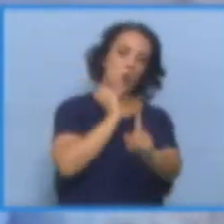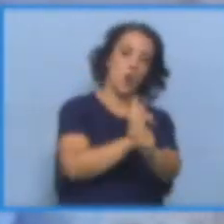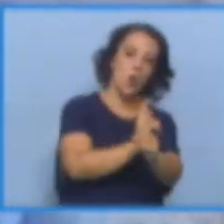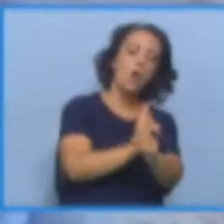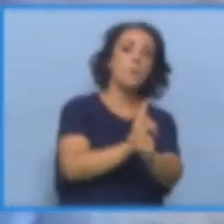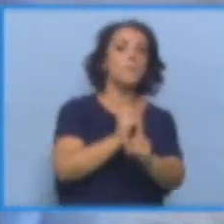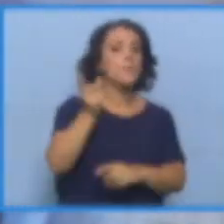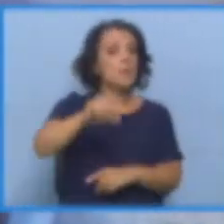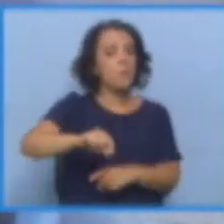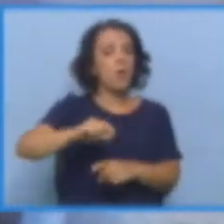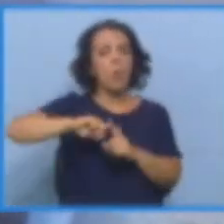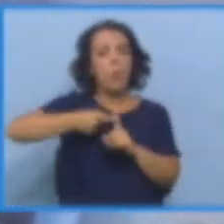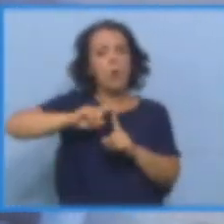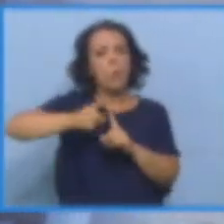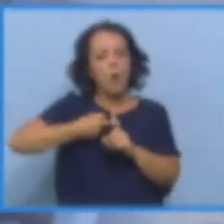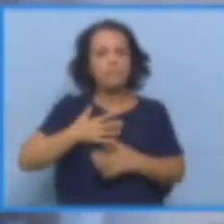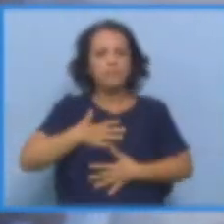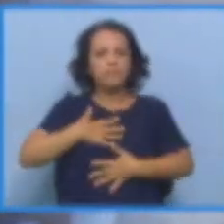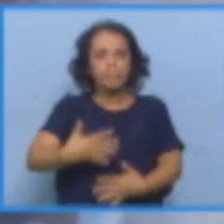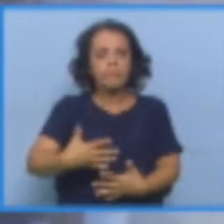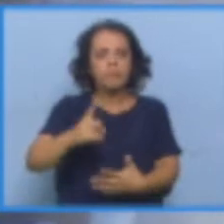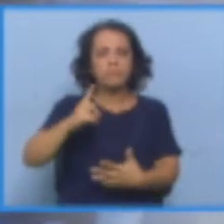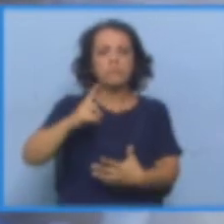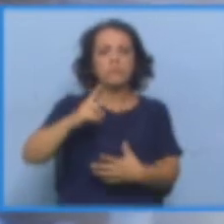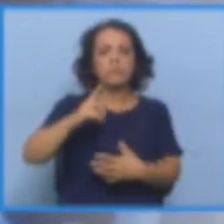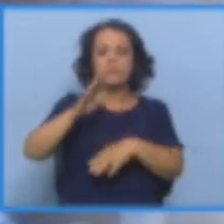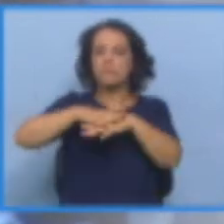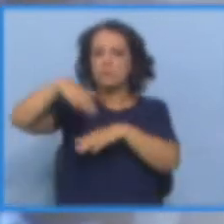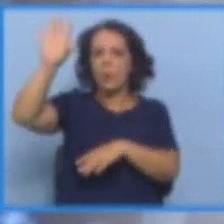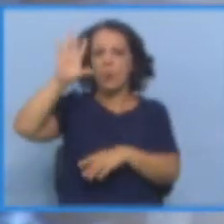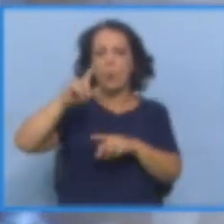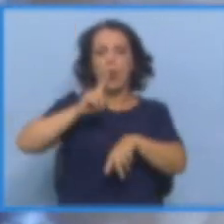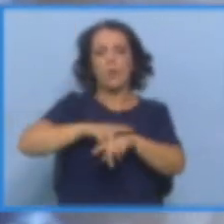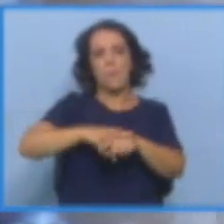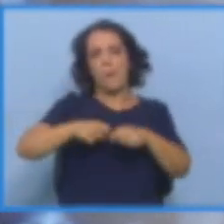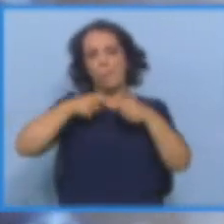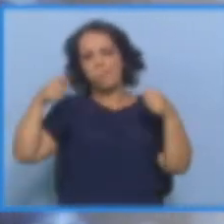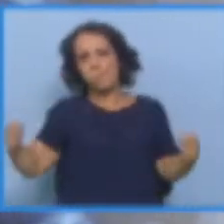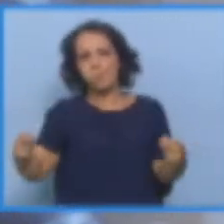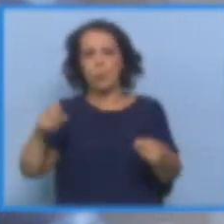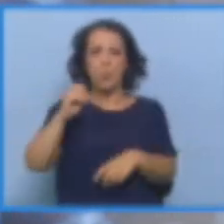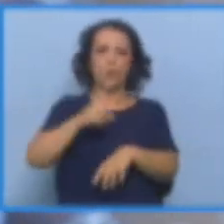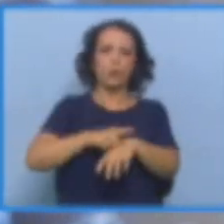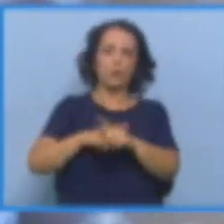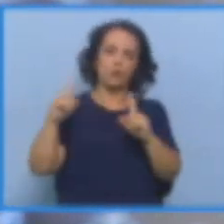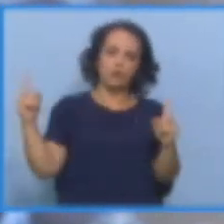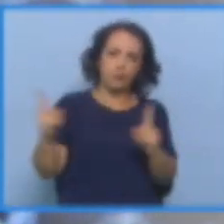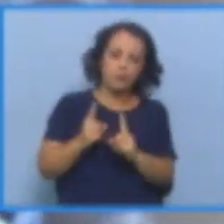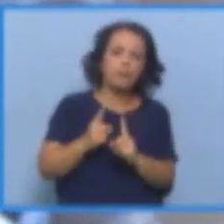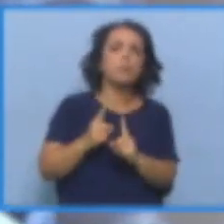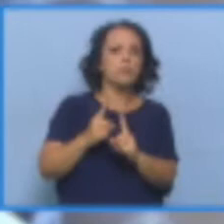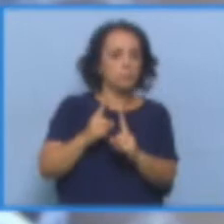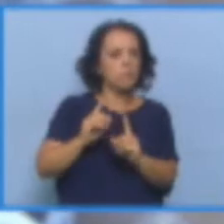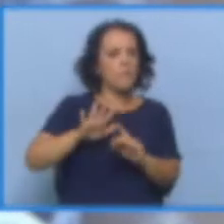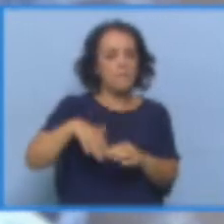muitos daqueles que aderem a projetos de mais longa ou mais curta duração, em